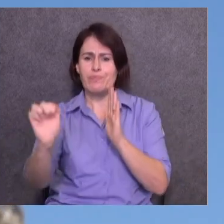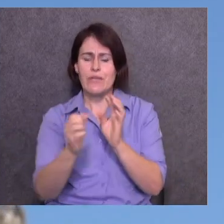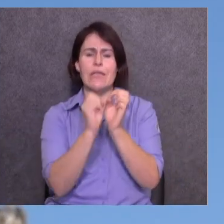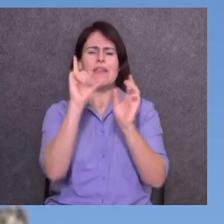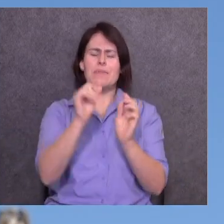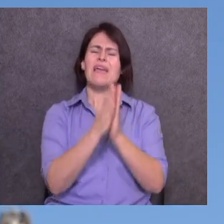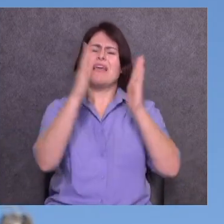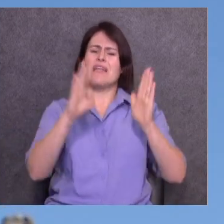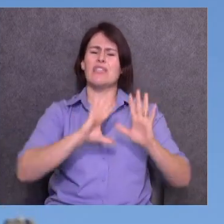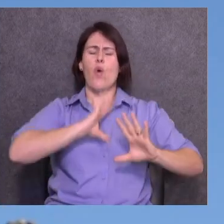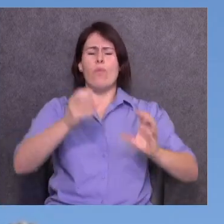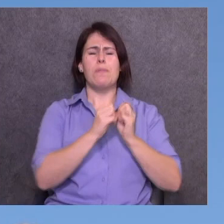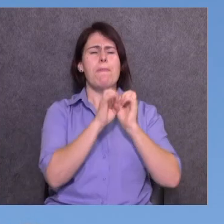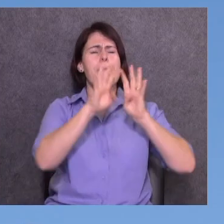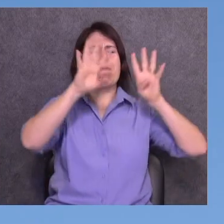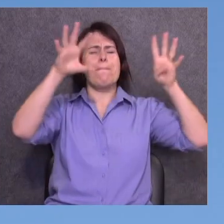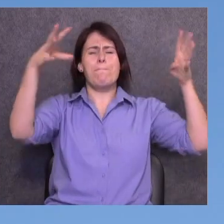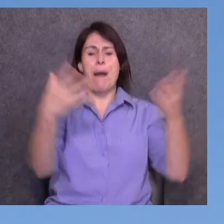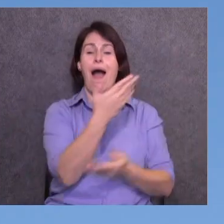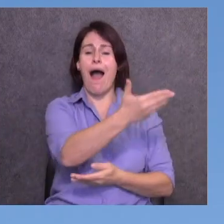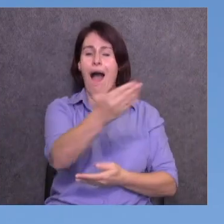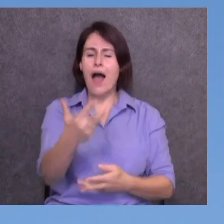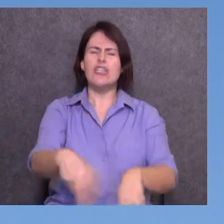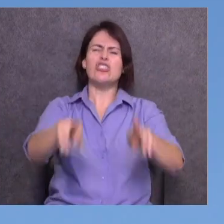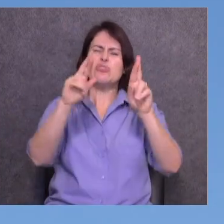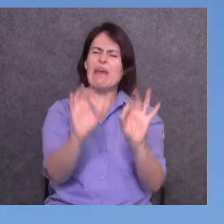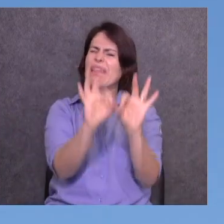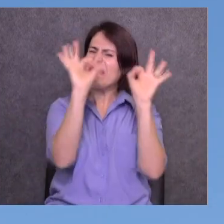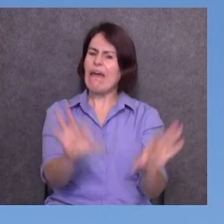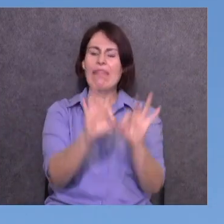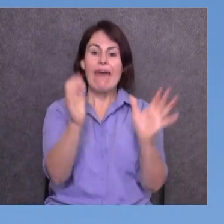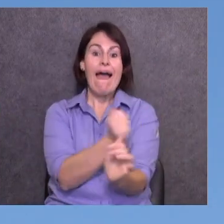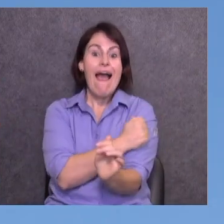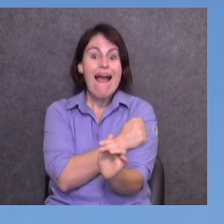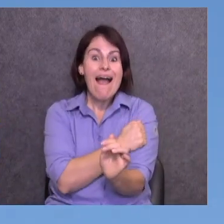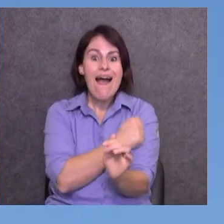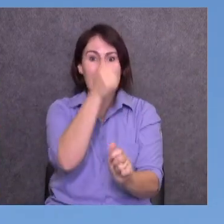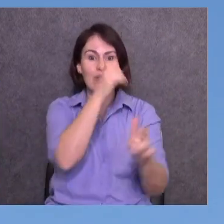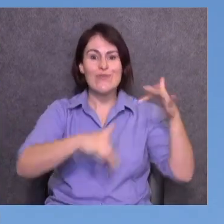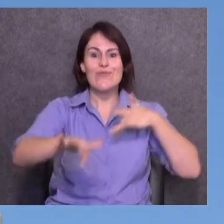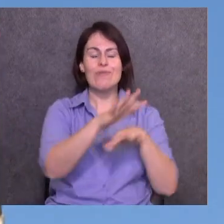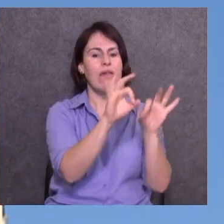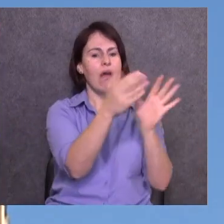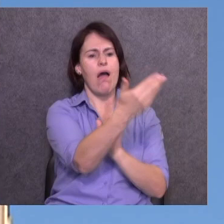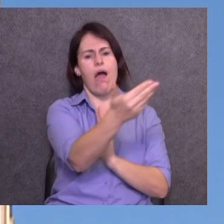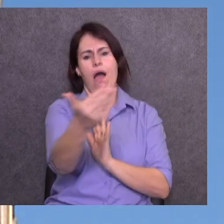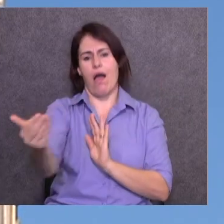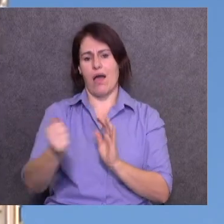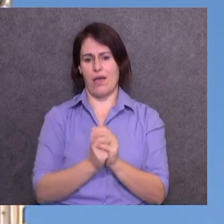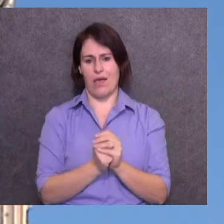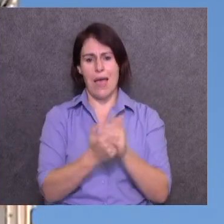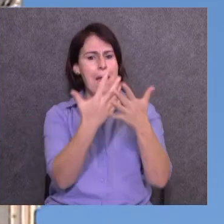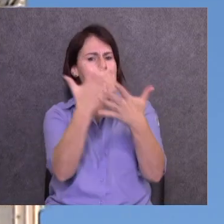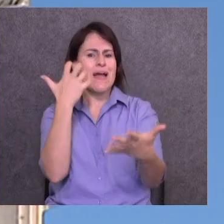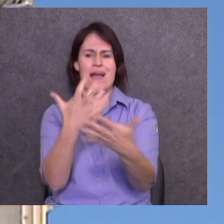mundo sejam verdadeiramente casas de Deus no meio da sociedade, pontos de